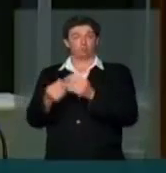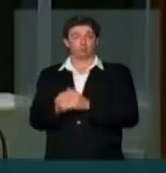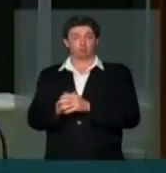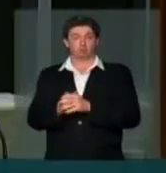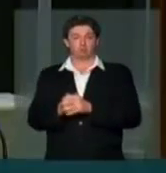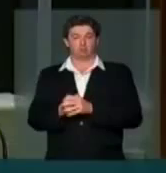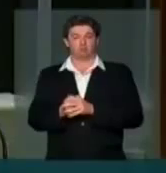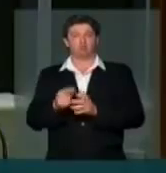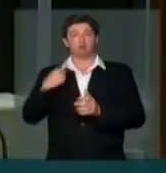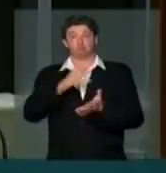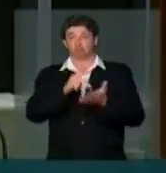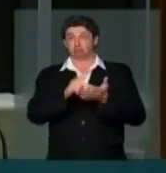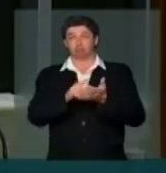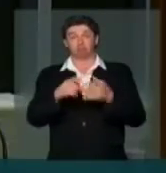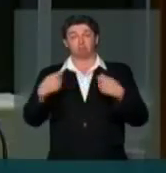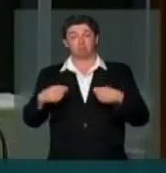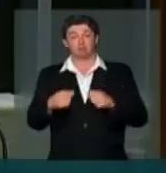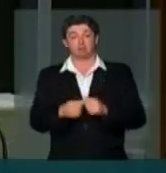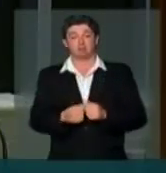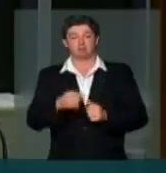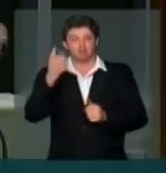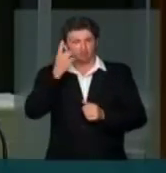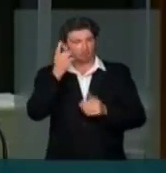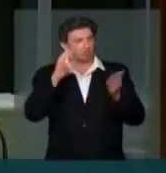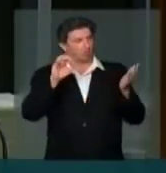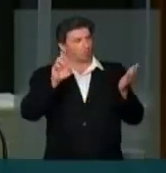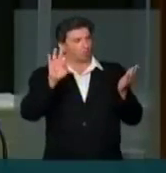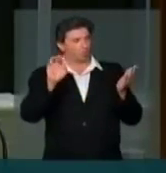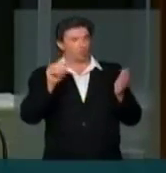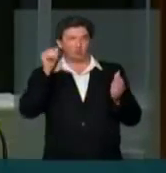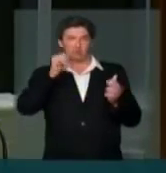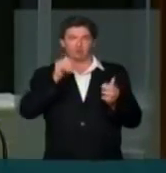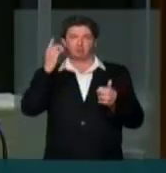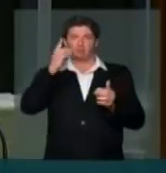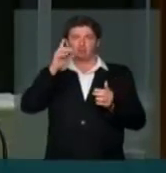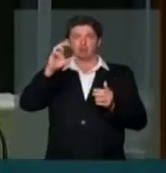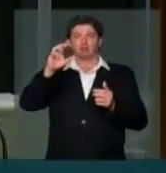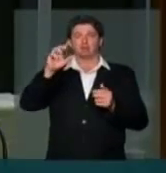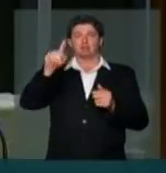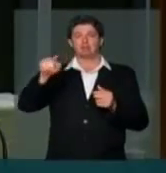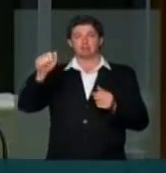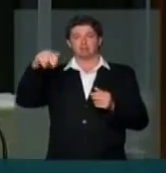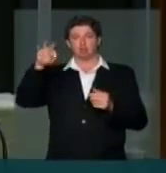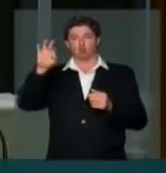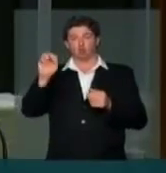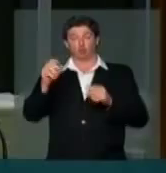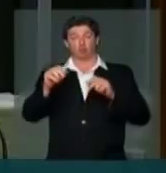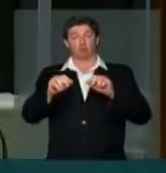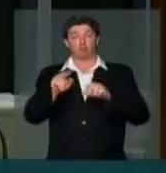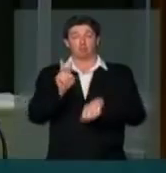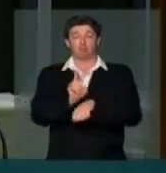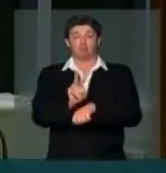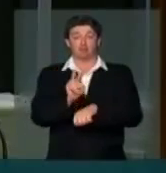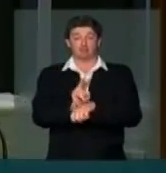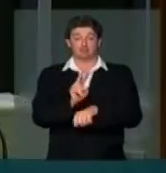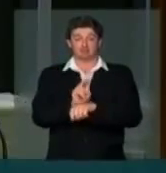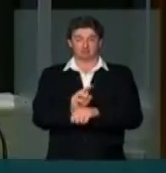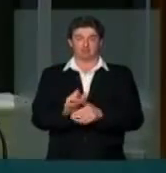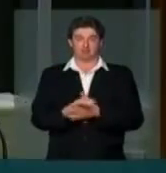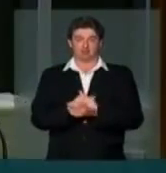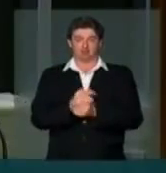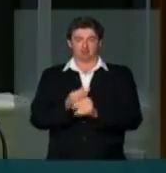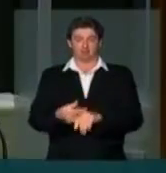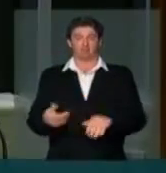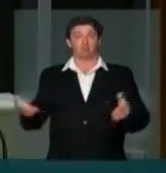Nós temos que efetivamente, deputado Luiz Couto, deputada Carmen Zanotto, de preservar aqueles